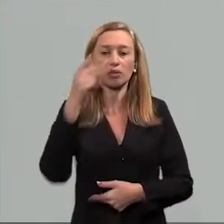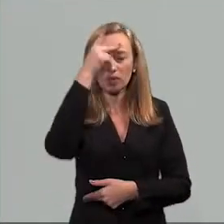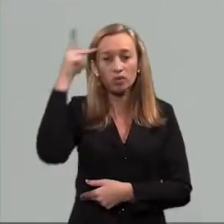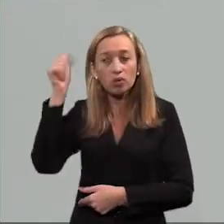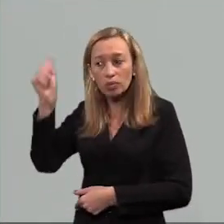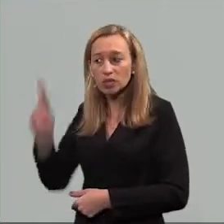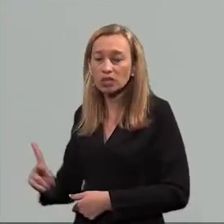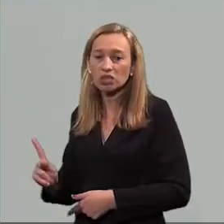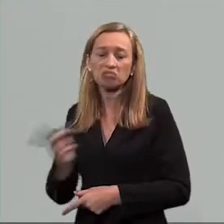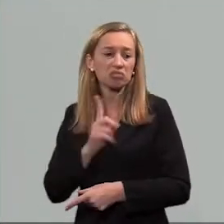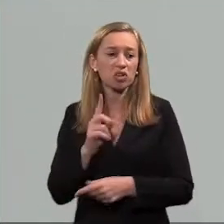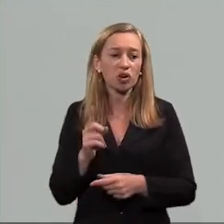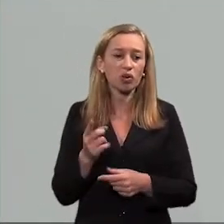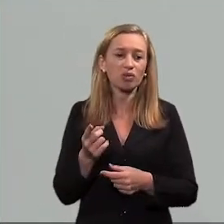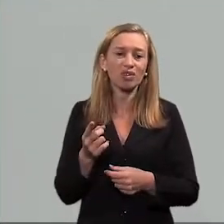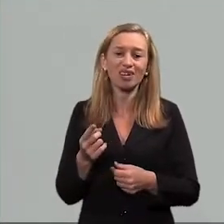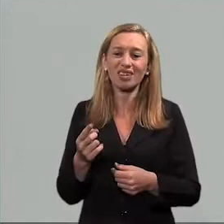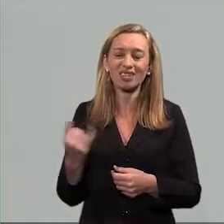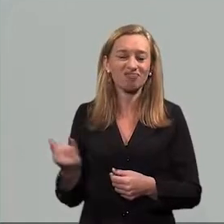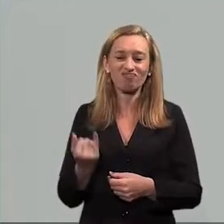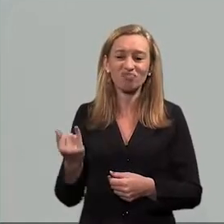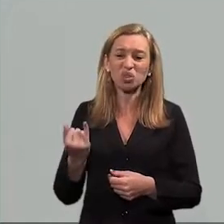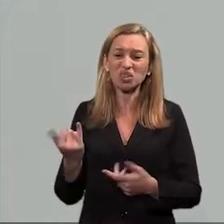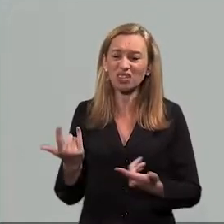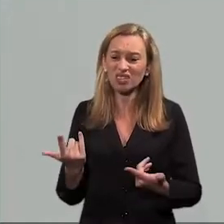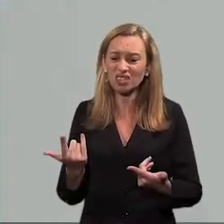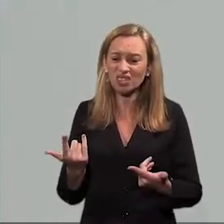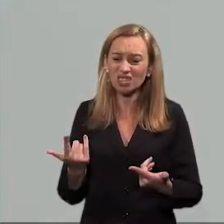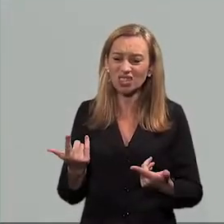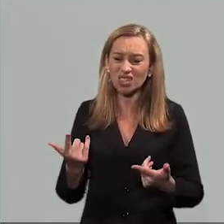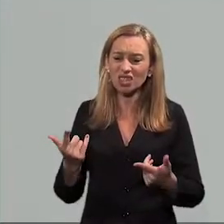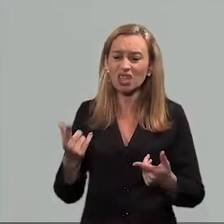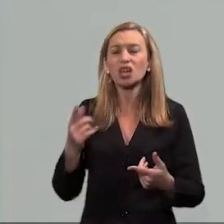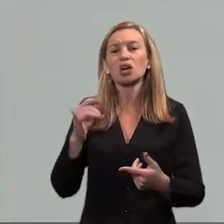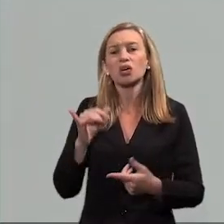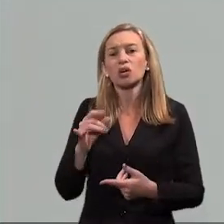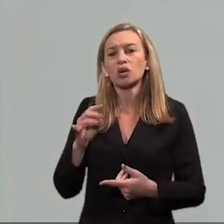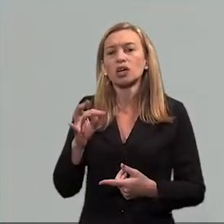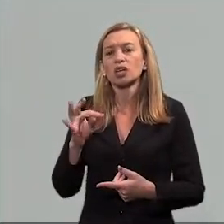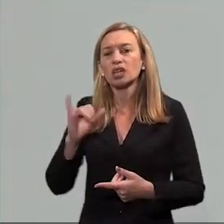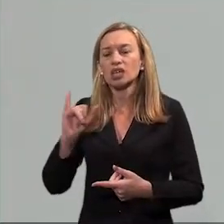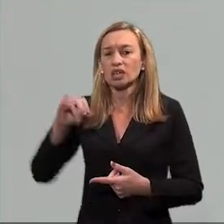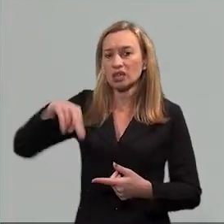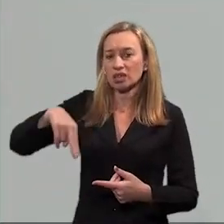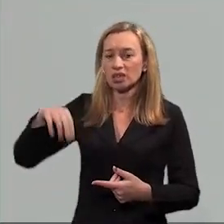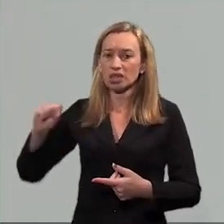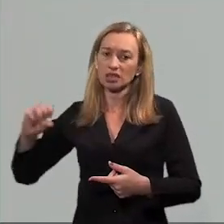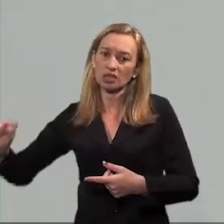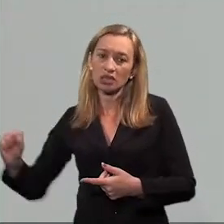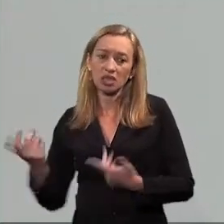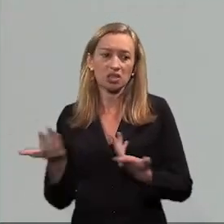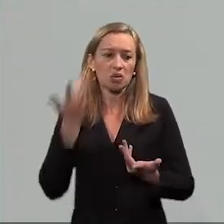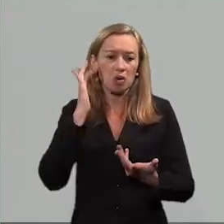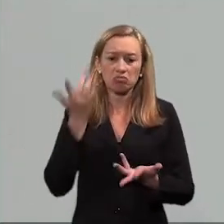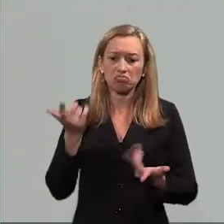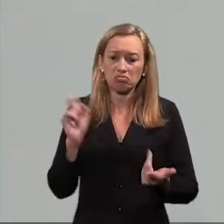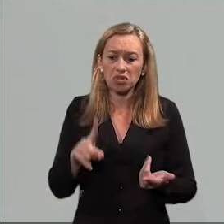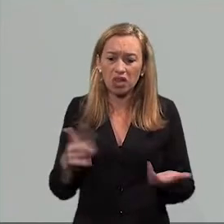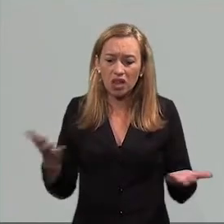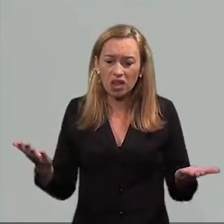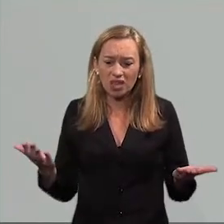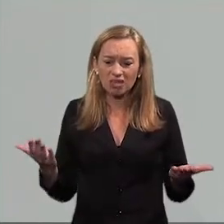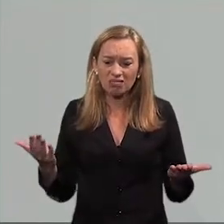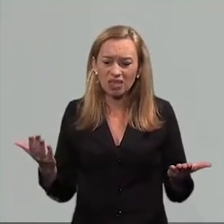da aposentadoria, mas não era necessário essa referência do teto do INSS, que, aliás, é um teto que eu acho que